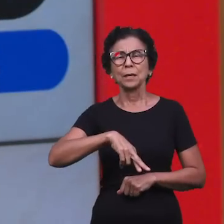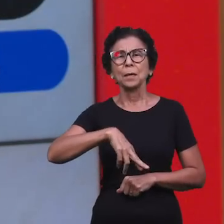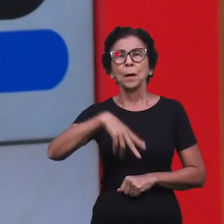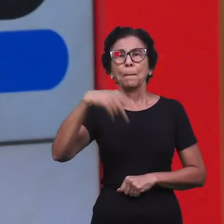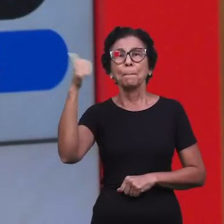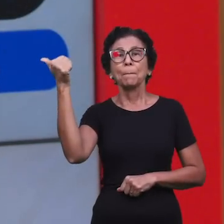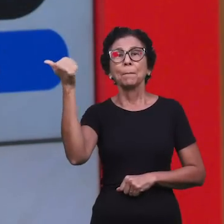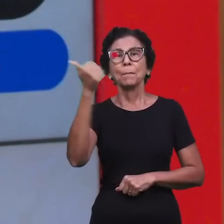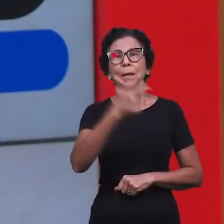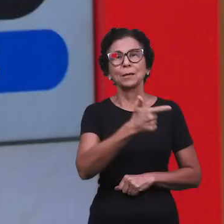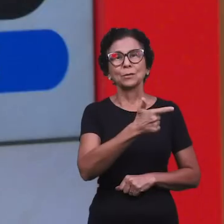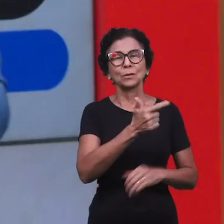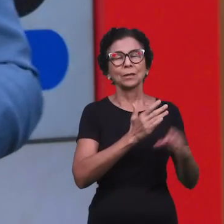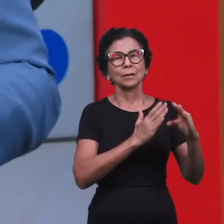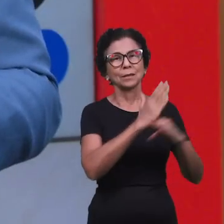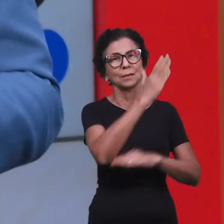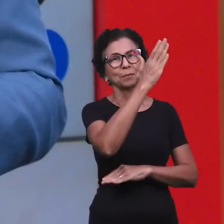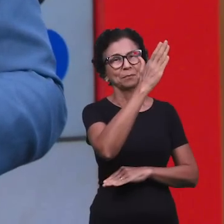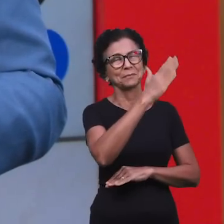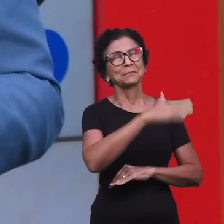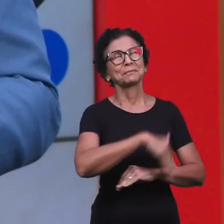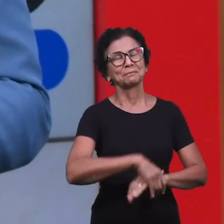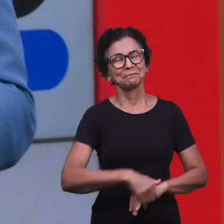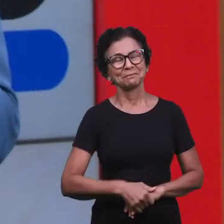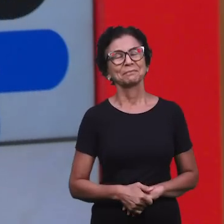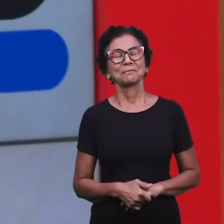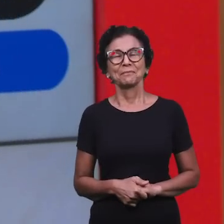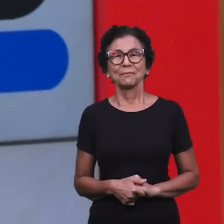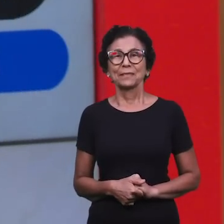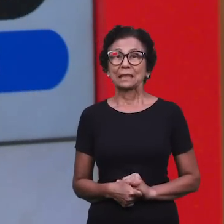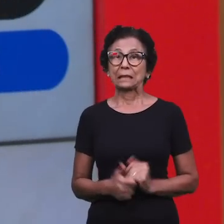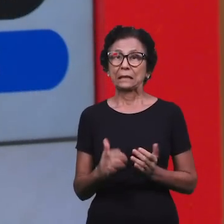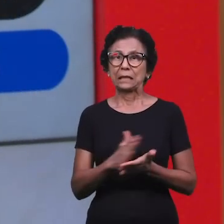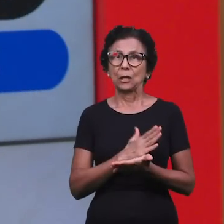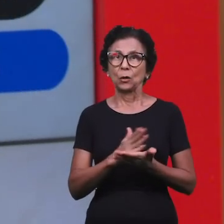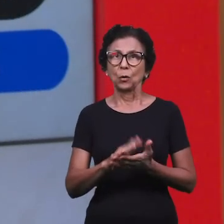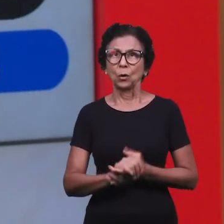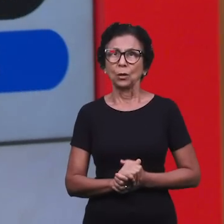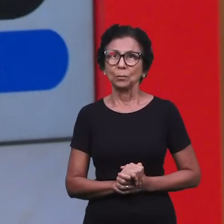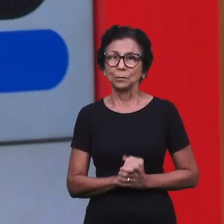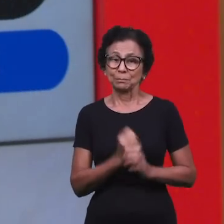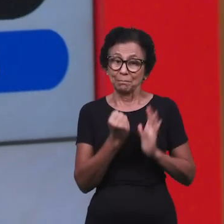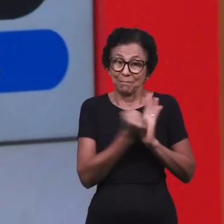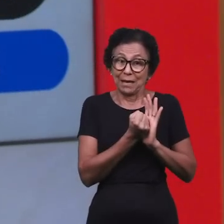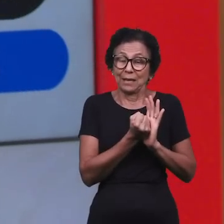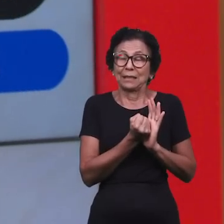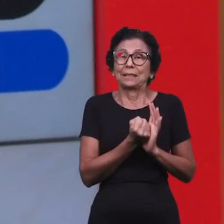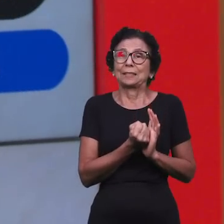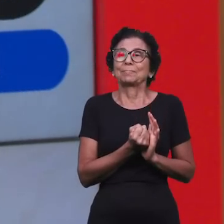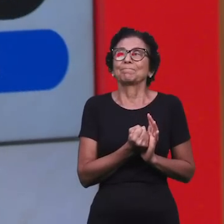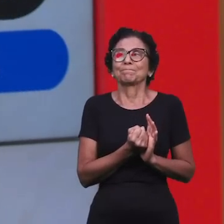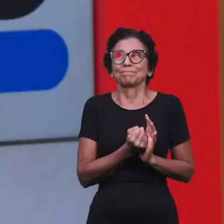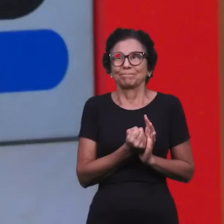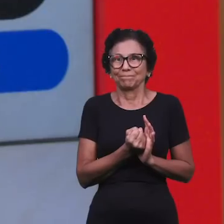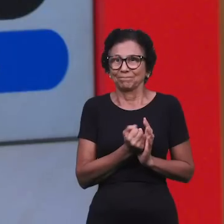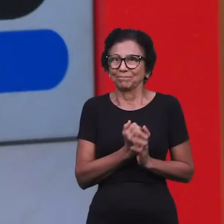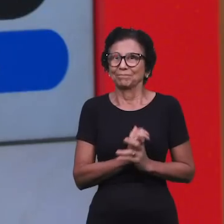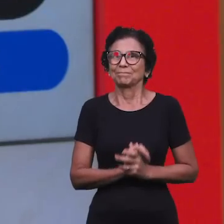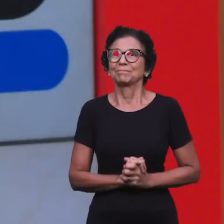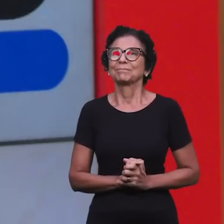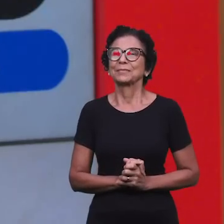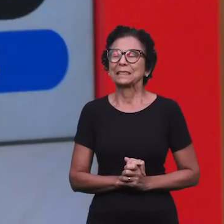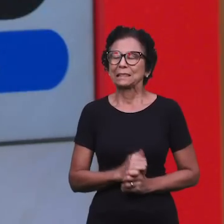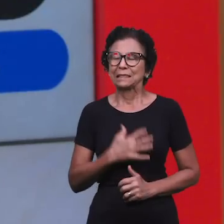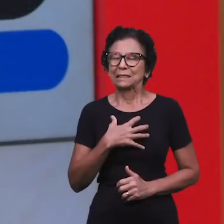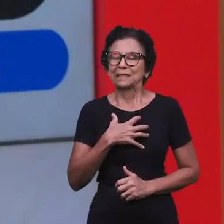no currículo do que aprovações, tá certo? E algumas deixaram marcas até hoje, tá certo? Mas eu quero